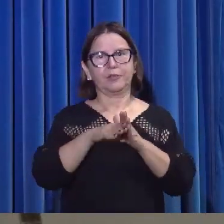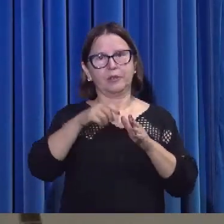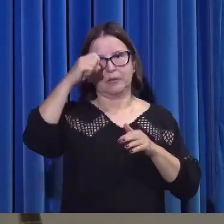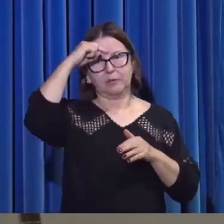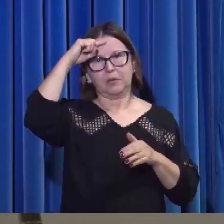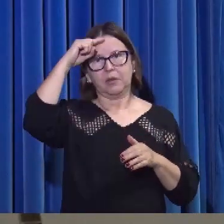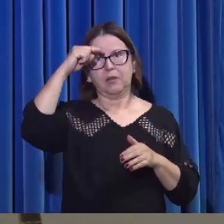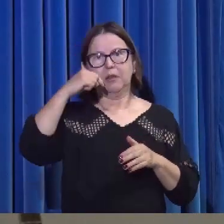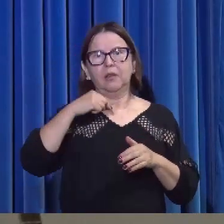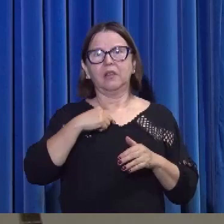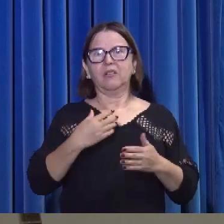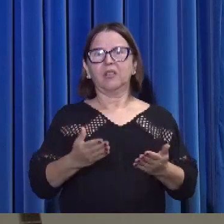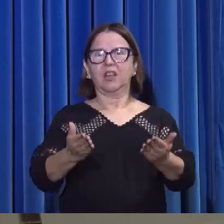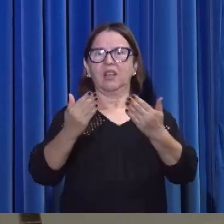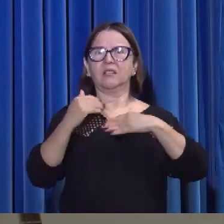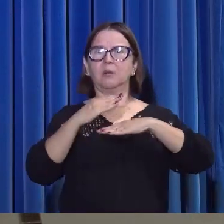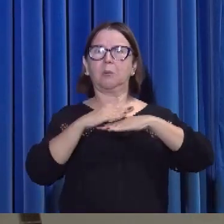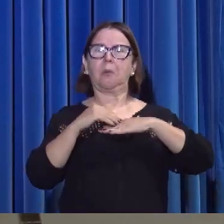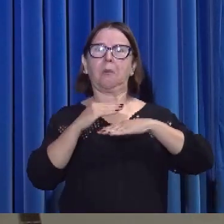pela pessoa.